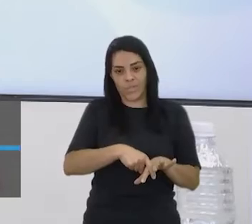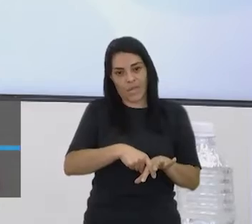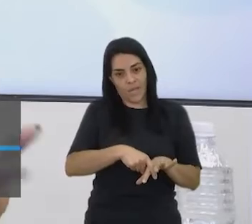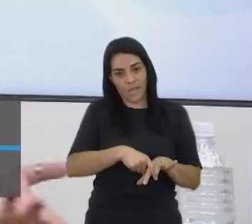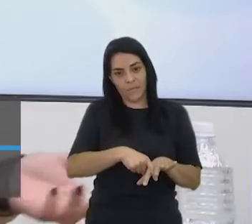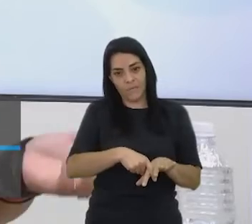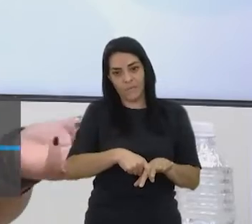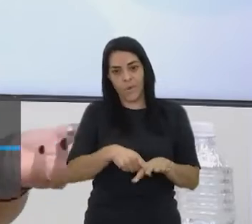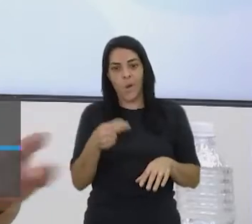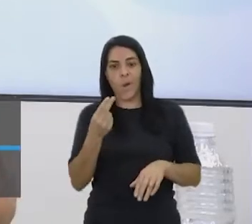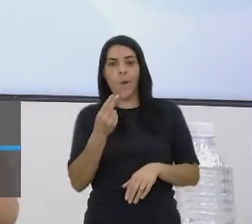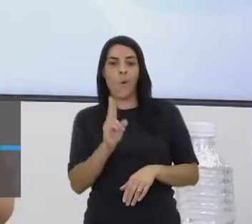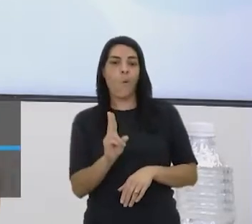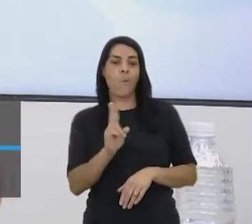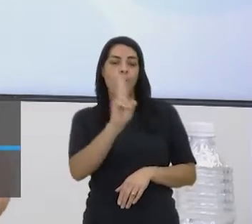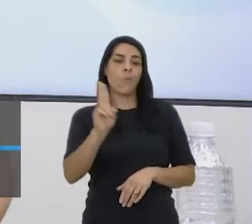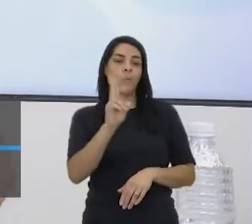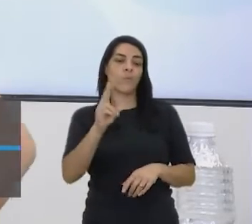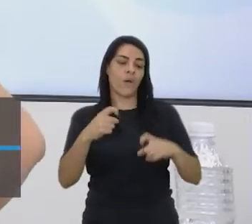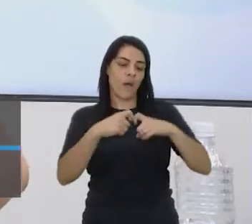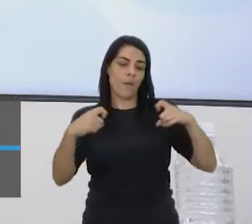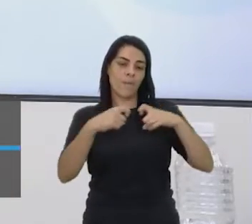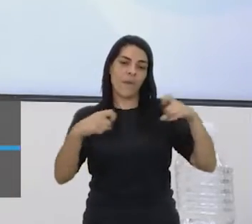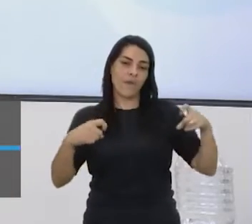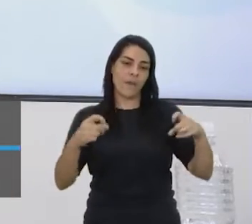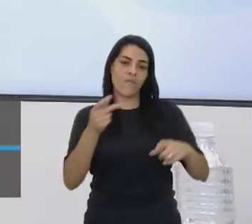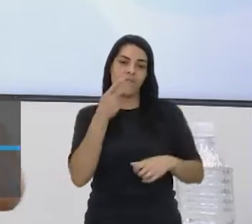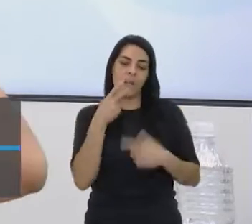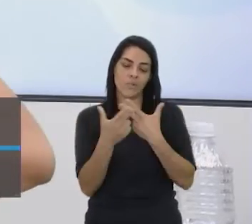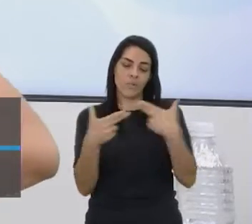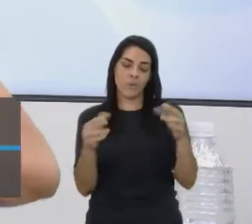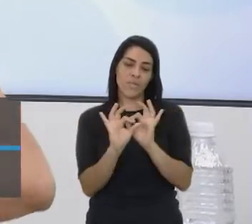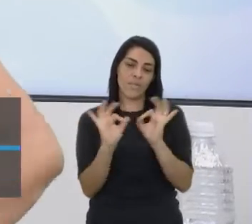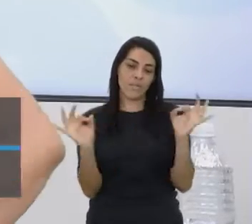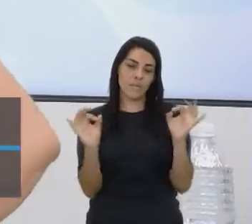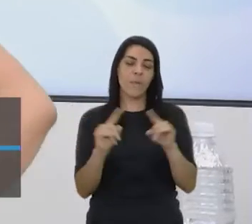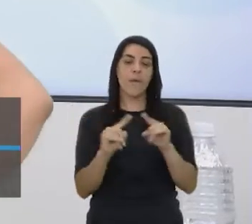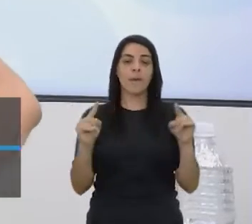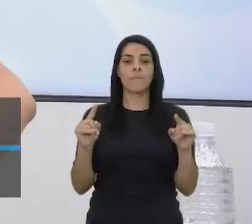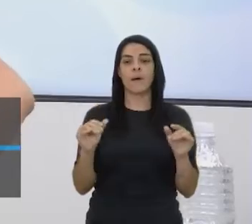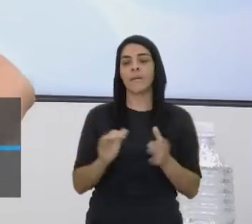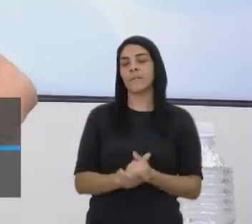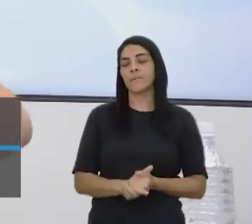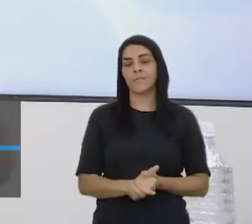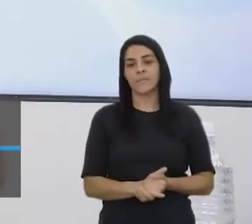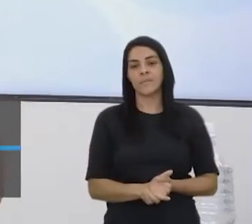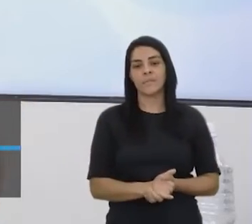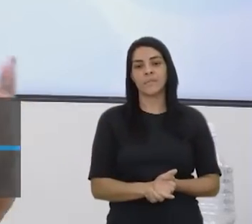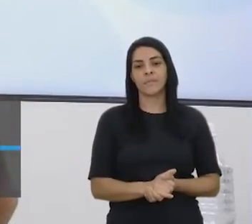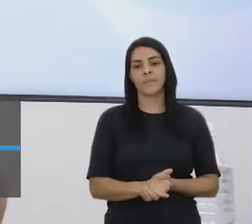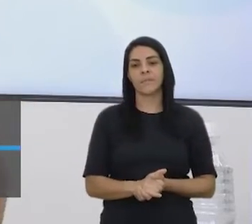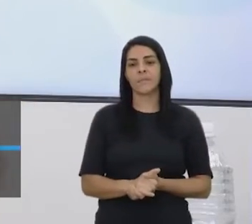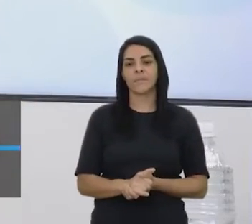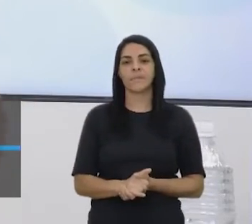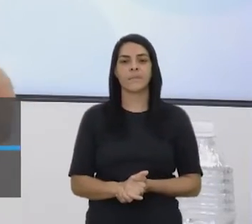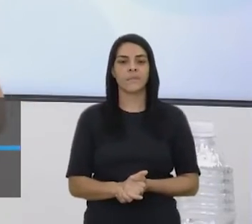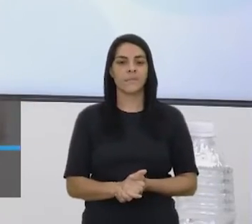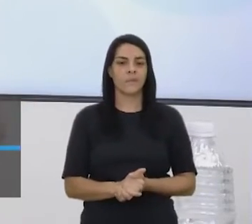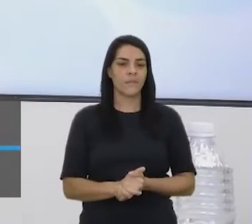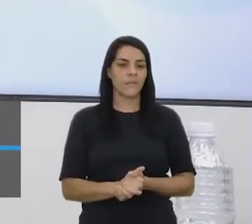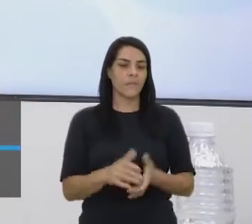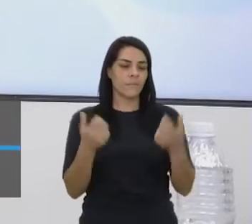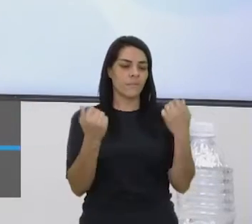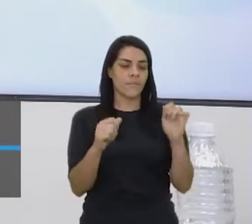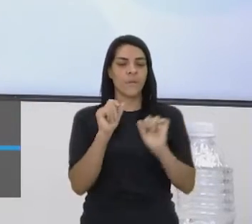meia né e eu tô falando de coisa simples mas isso vai do mais simples Até o mais complexo né a gente também